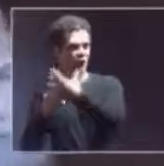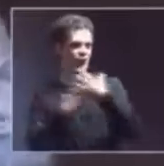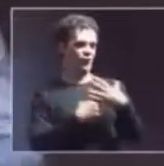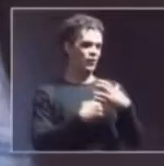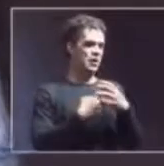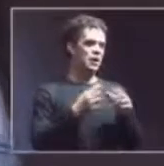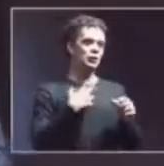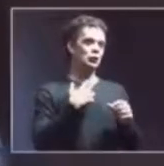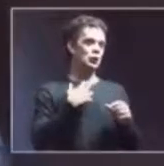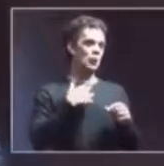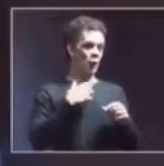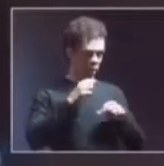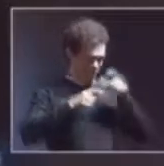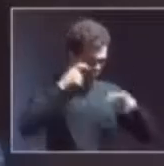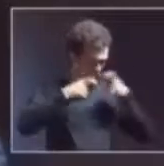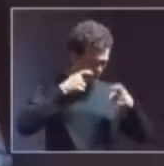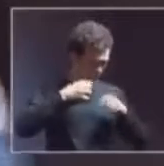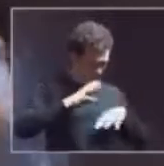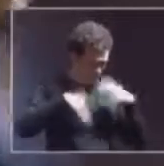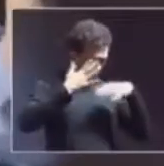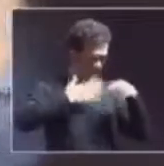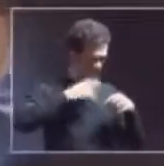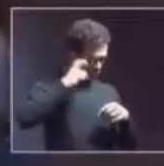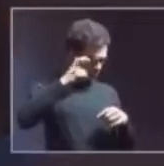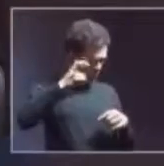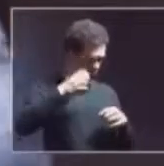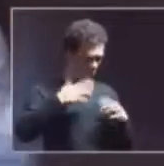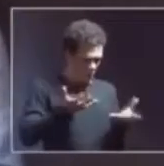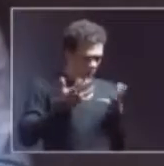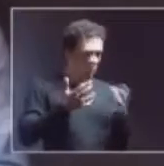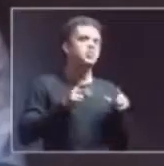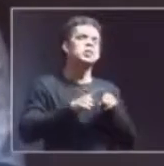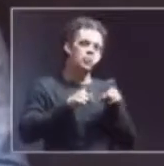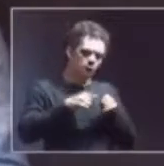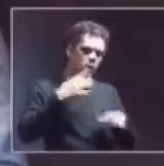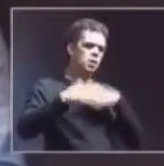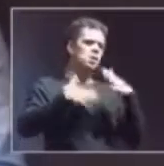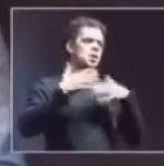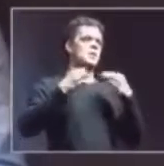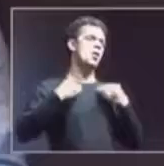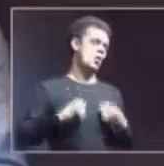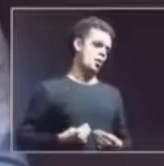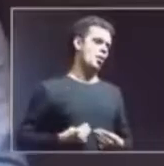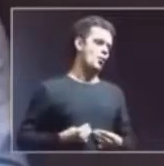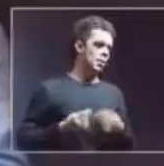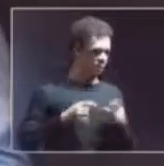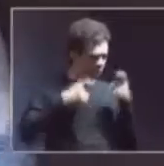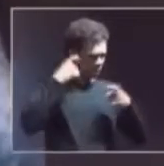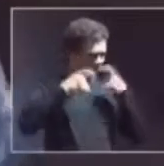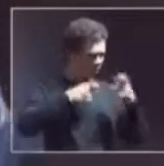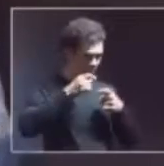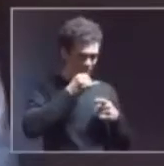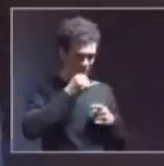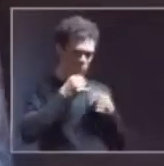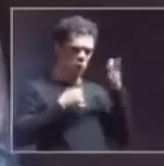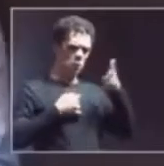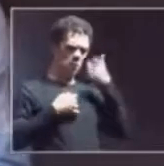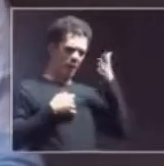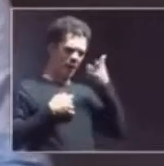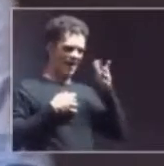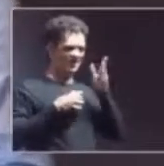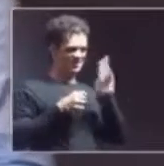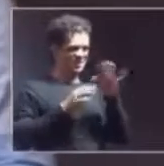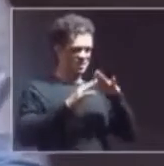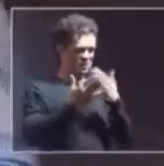construir o meu desenvolvimento espiritual. Eu preciso construir o desenvolvimento espiritual dos outros. Quando eu faço palestras em